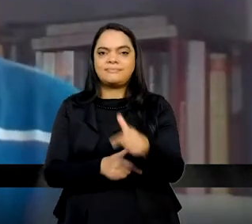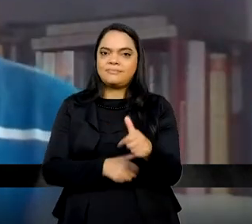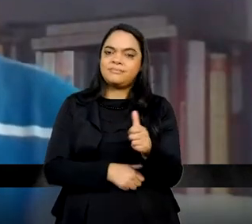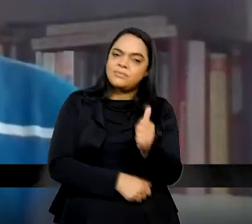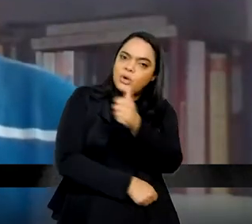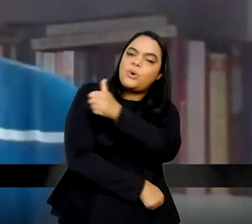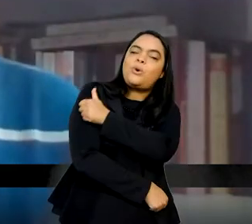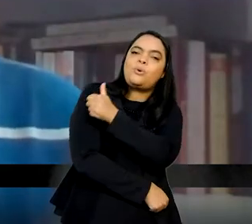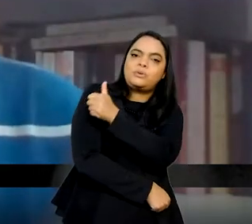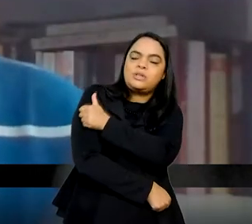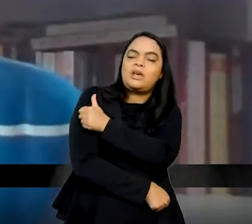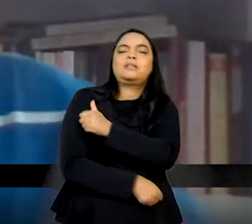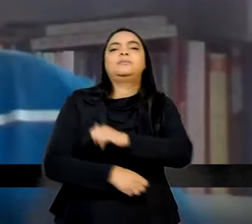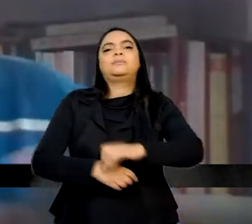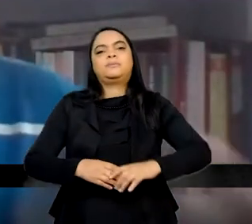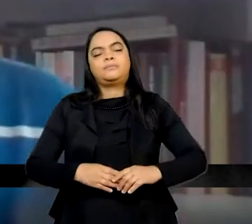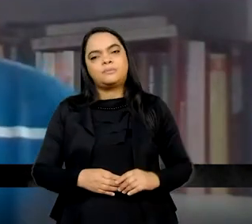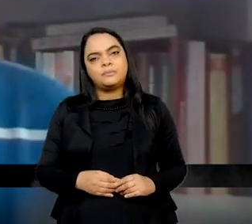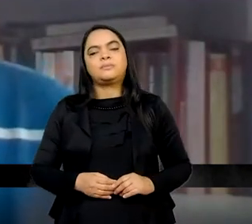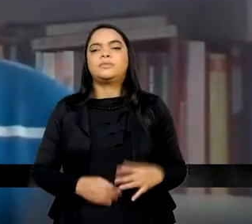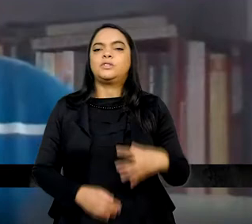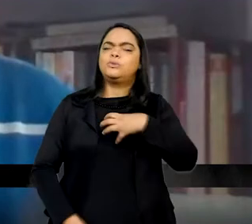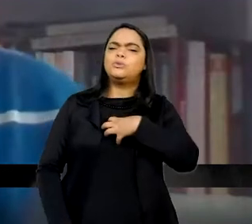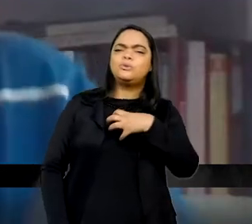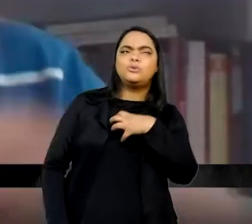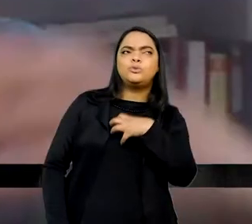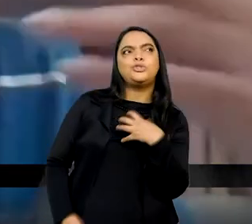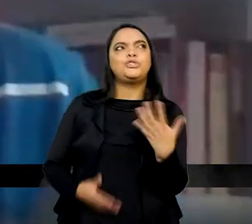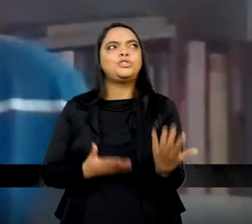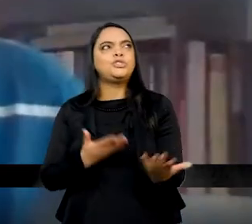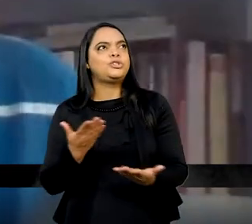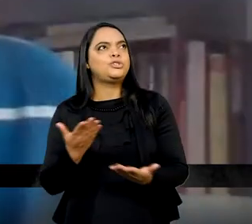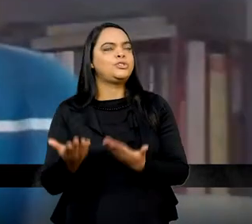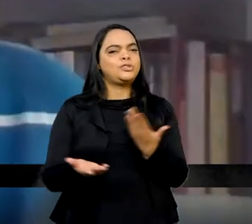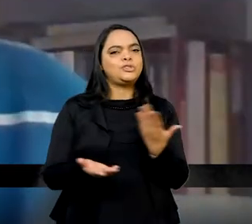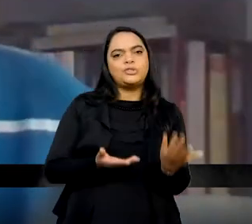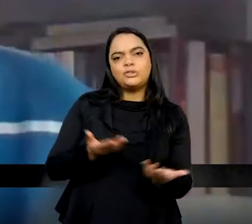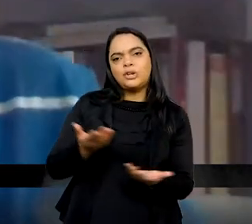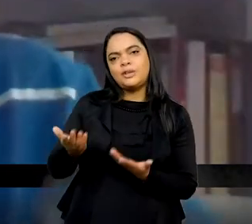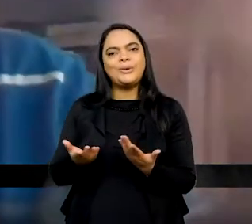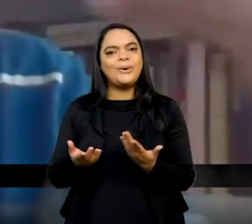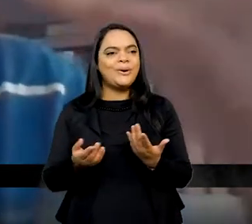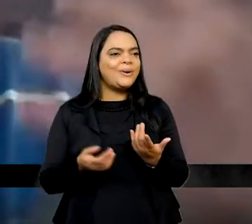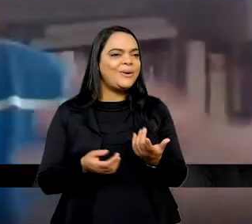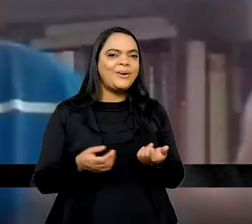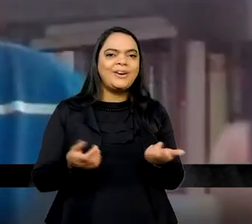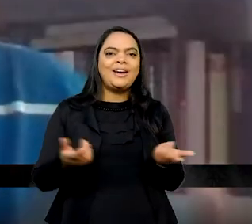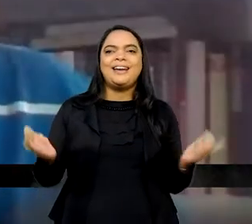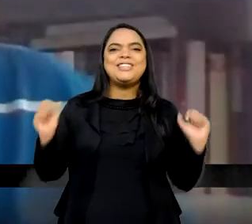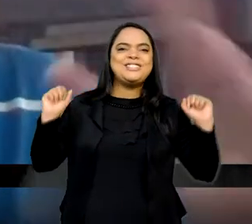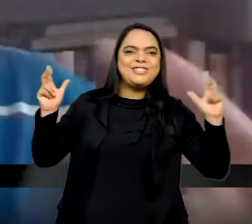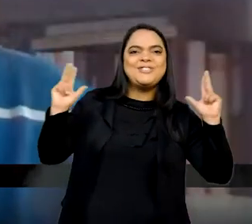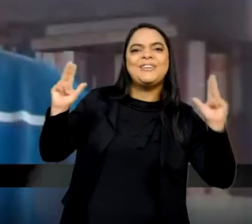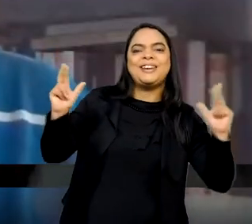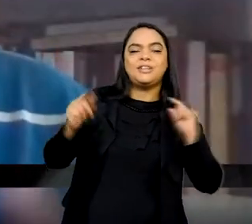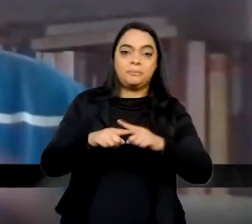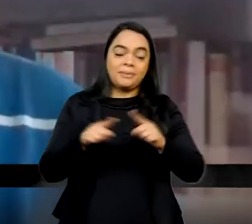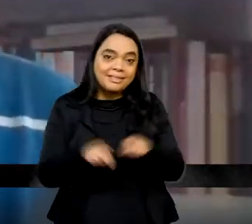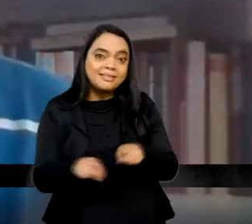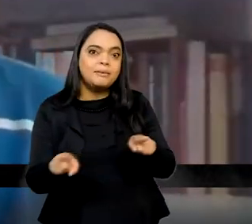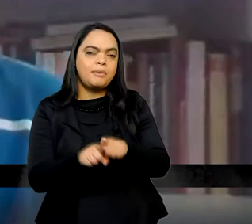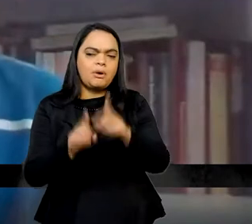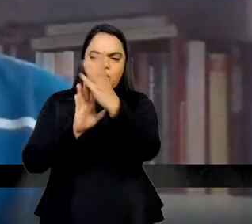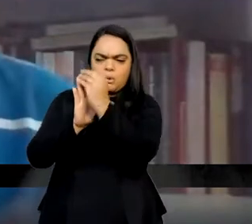esse alunado, né, de uma maneira até, vamos dizer, divertida, mas também o conteúdo